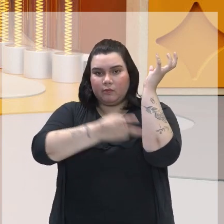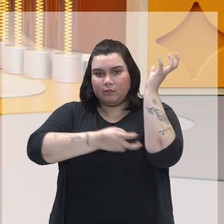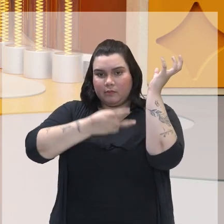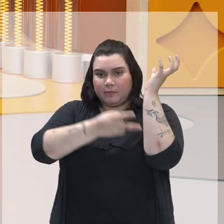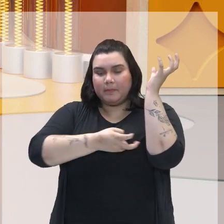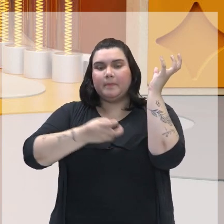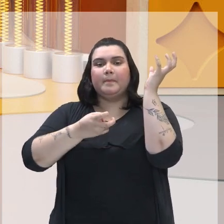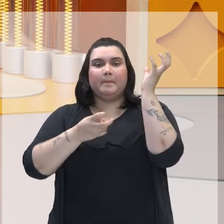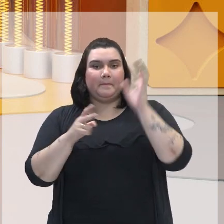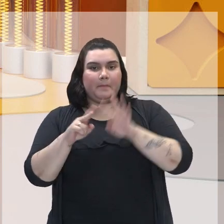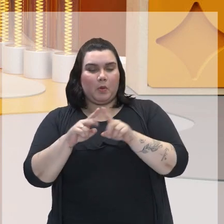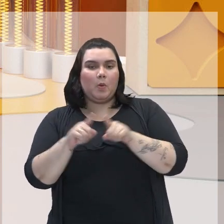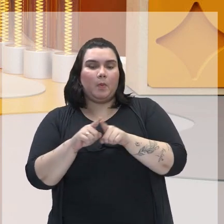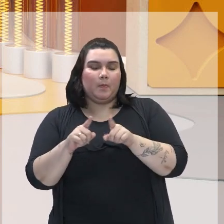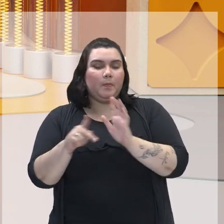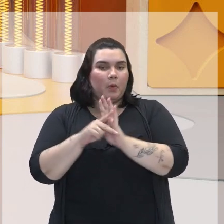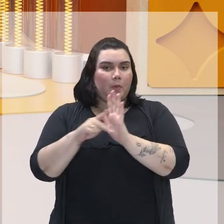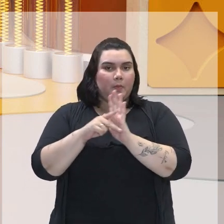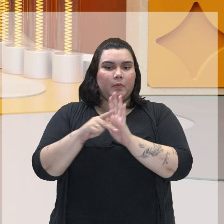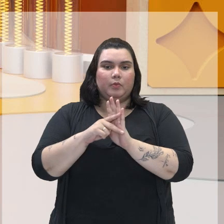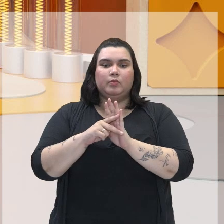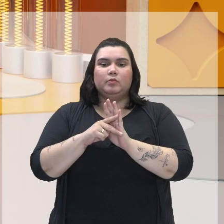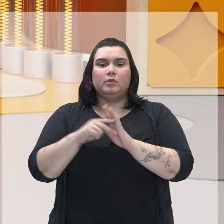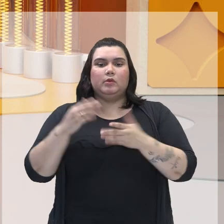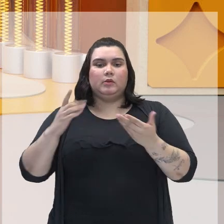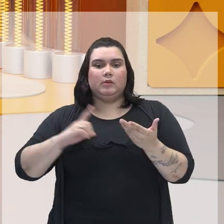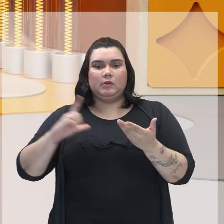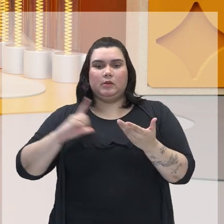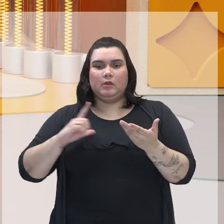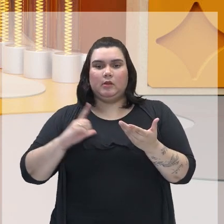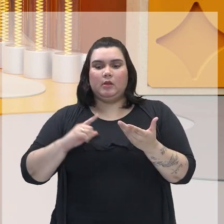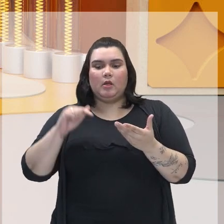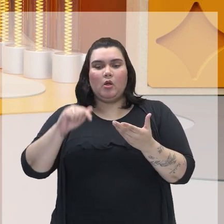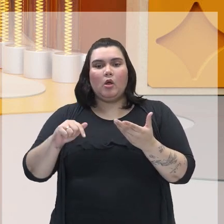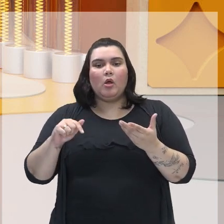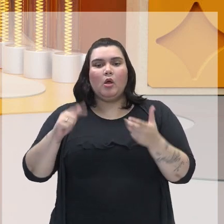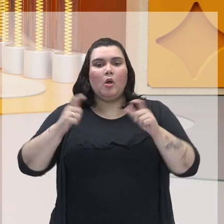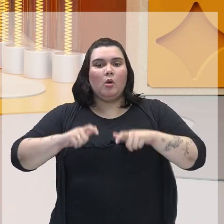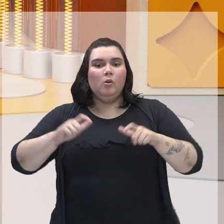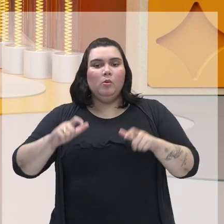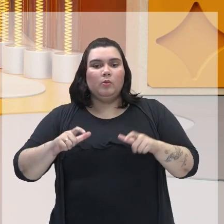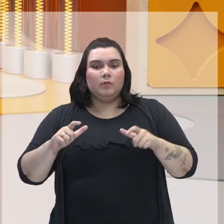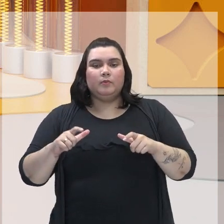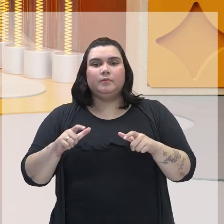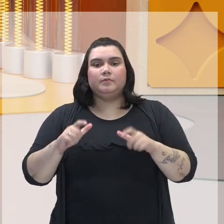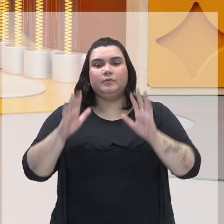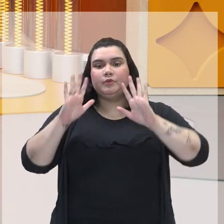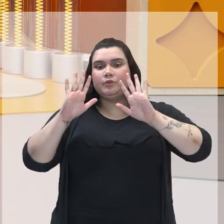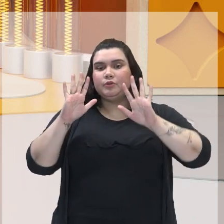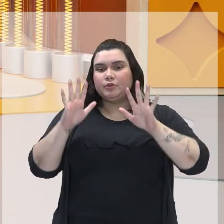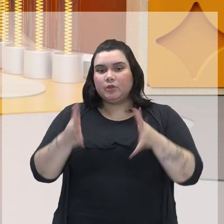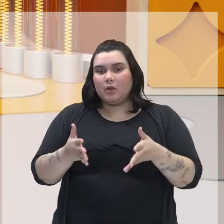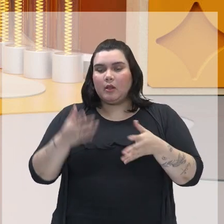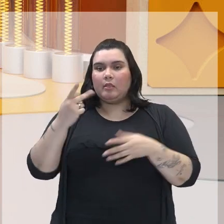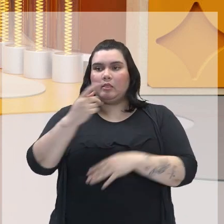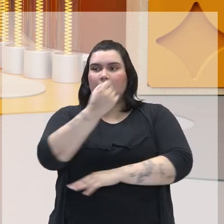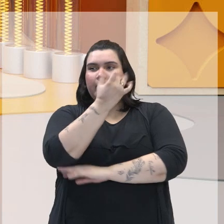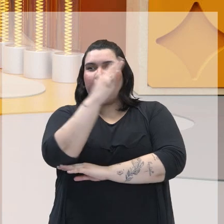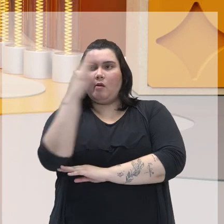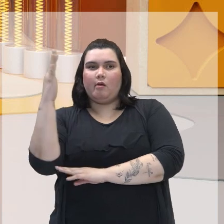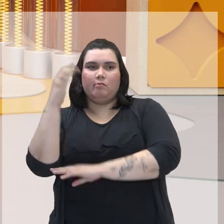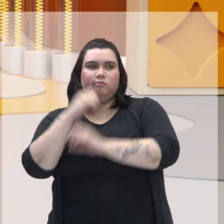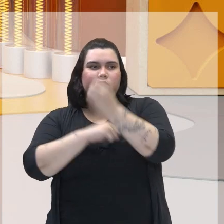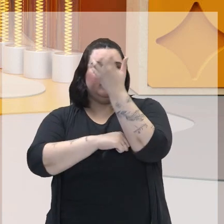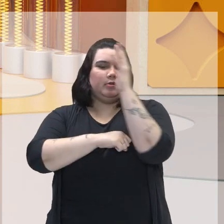da seiva, da seringueira, das plantas que existiam de maneira silvestre, ou seja, as que já estavam na natureza. Não houve